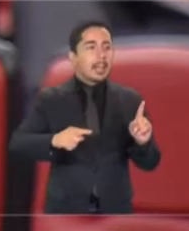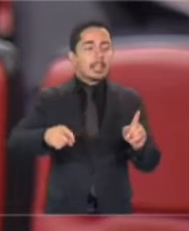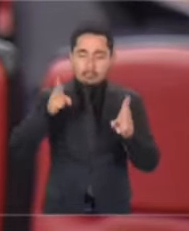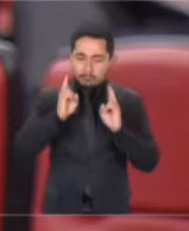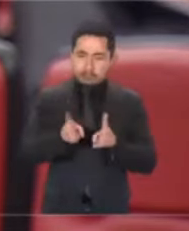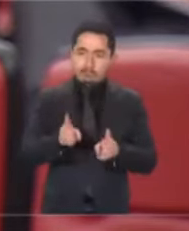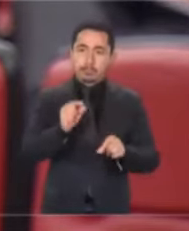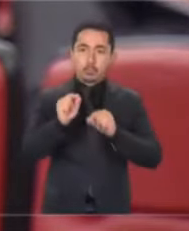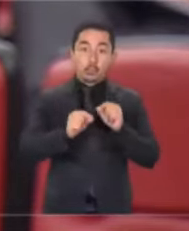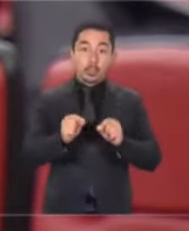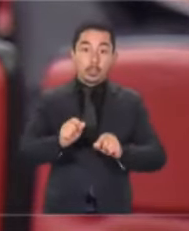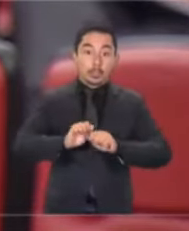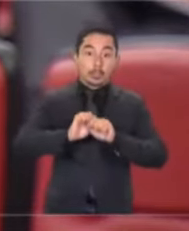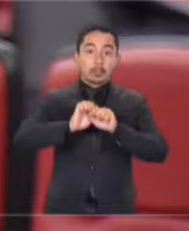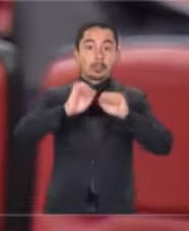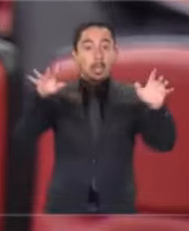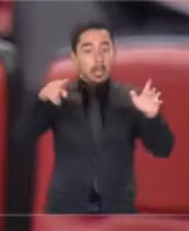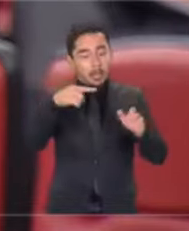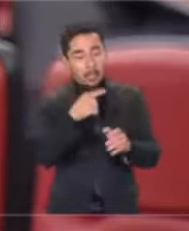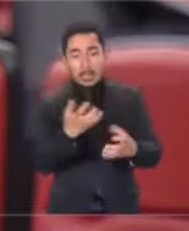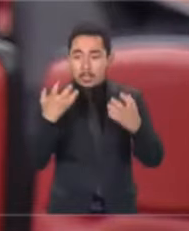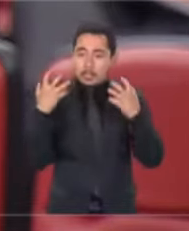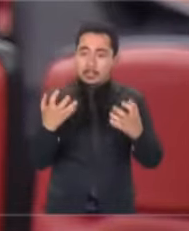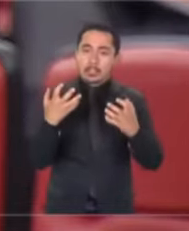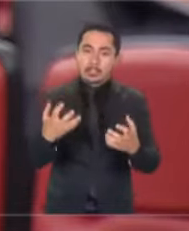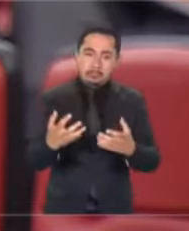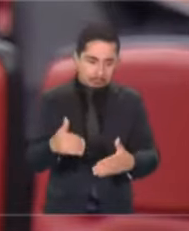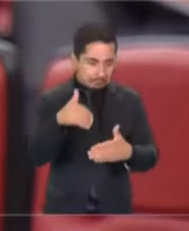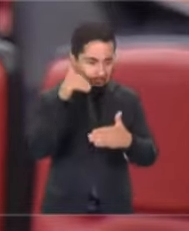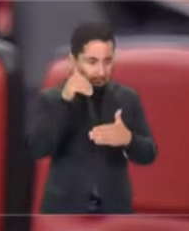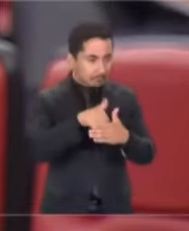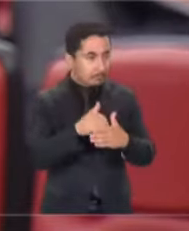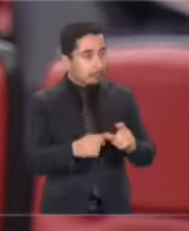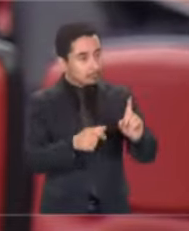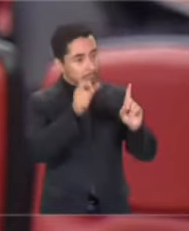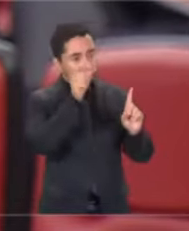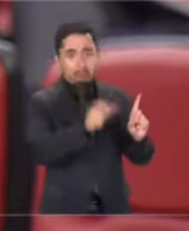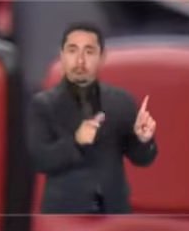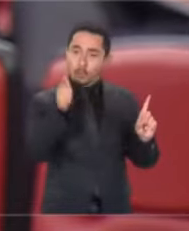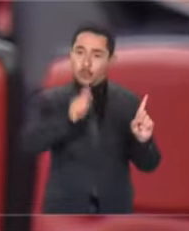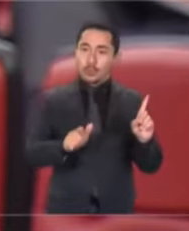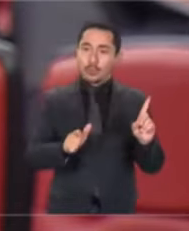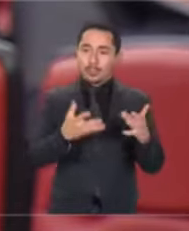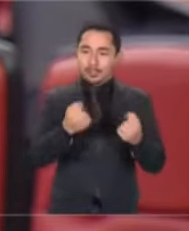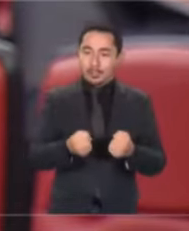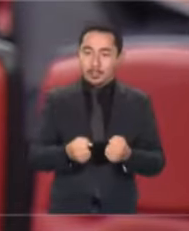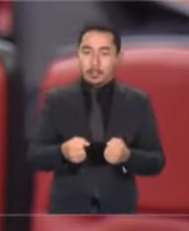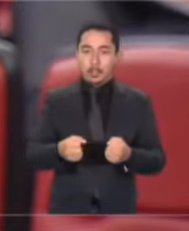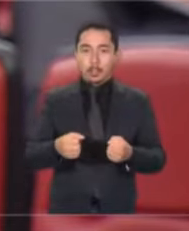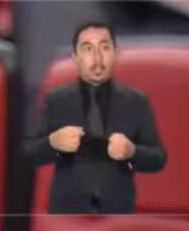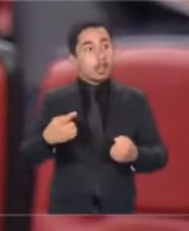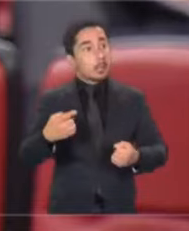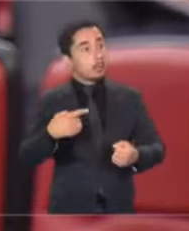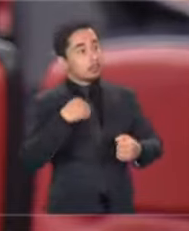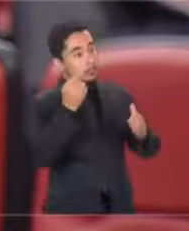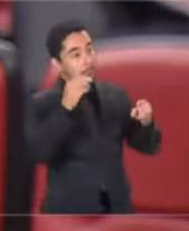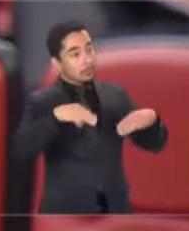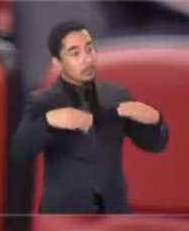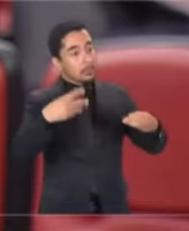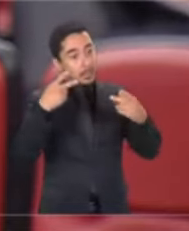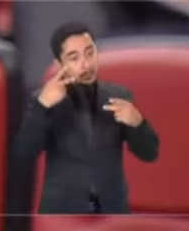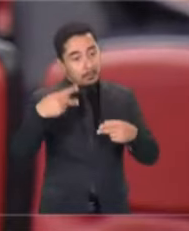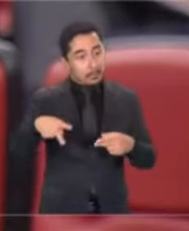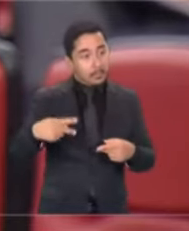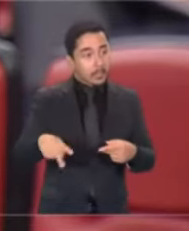clara no sentido de que tinha interesse, sim, em ser candidata. Quando inquirido pelo Ministério Público se queria ser candidata, respondeu que sim. Quando inquirida